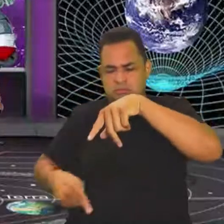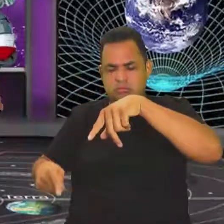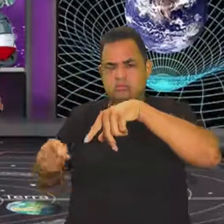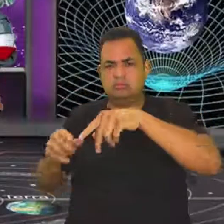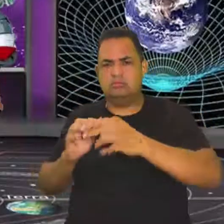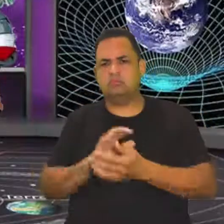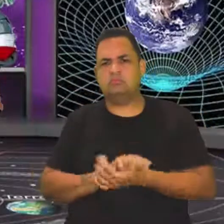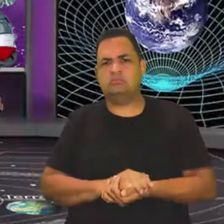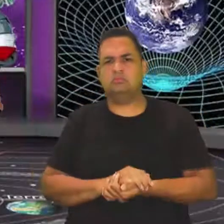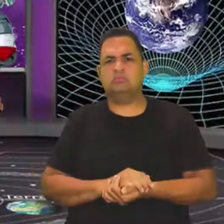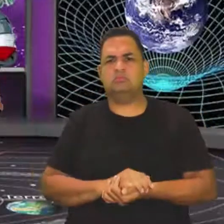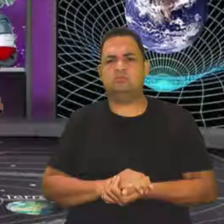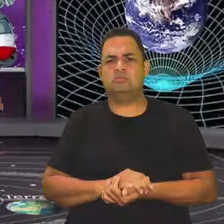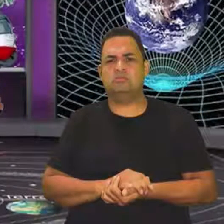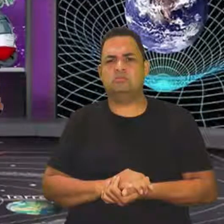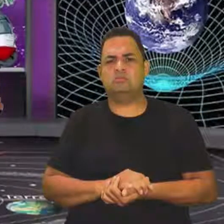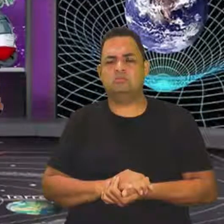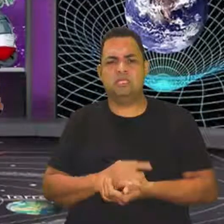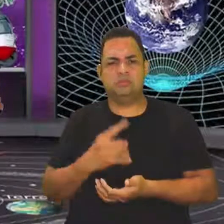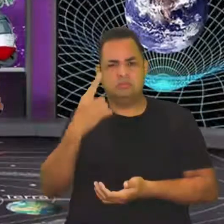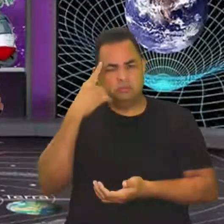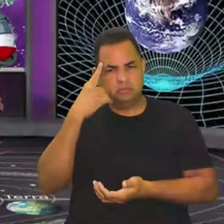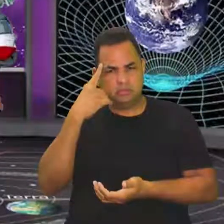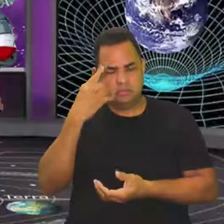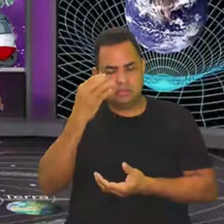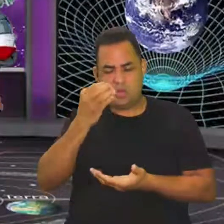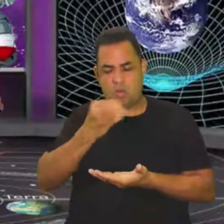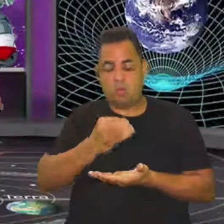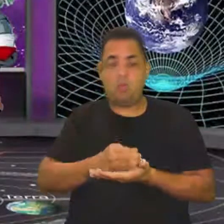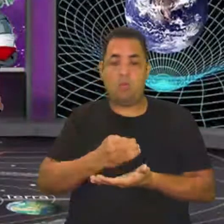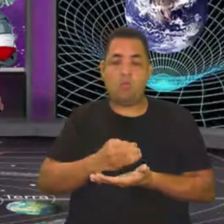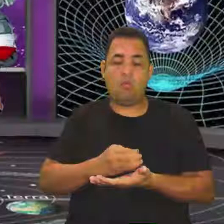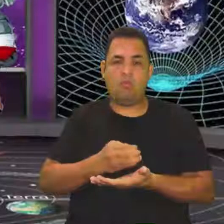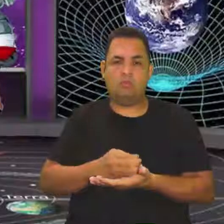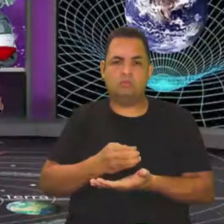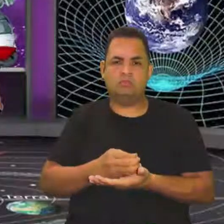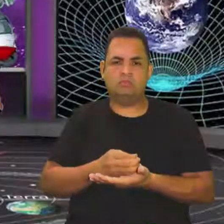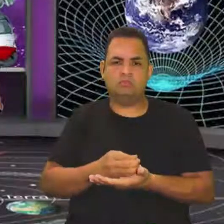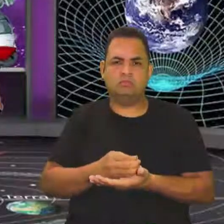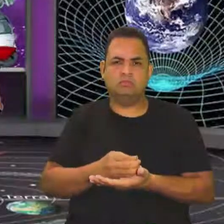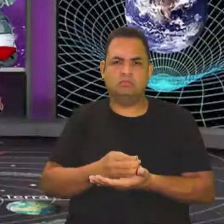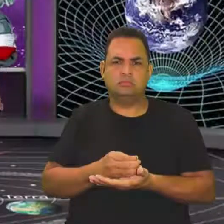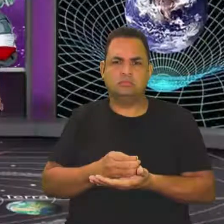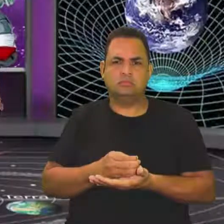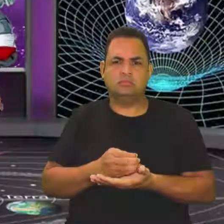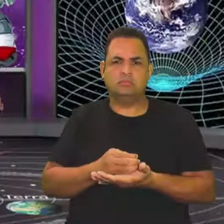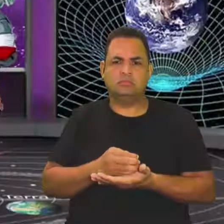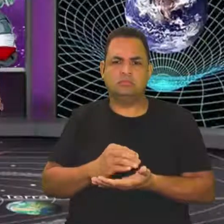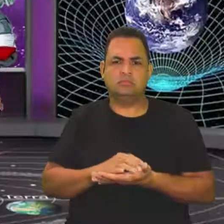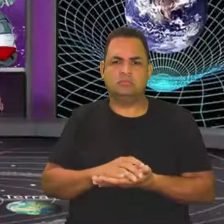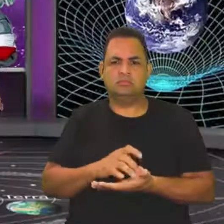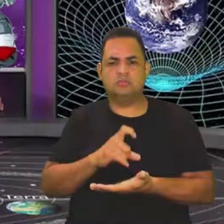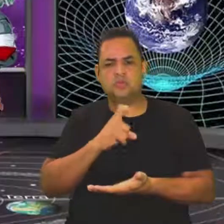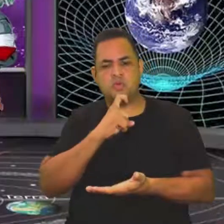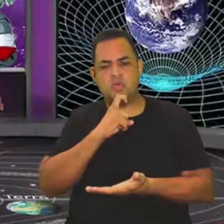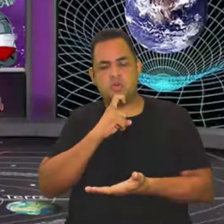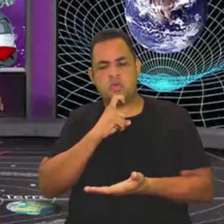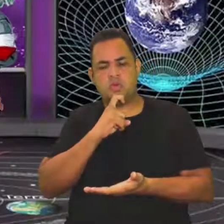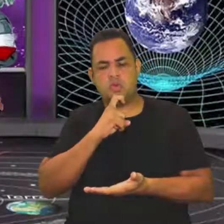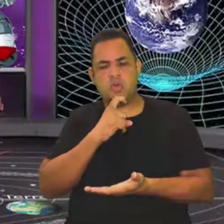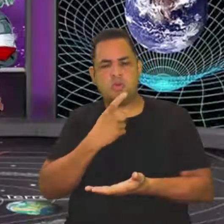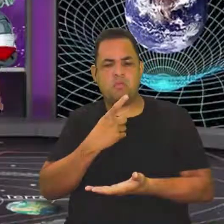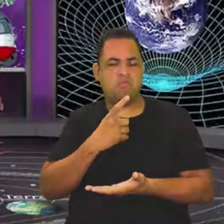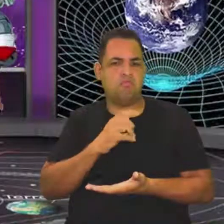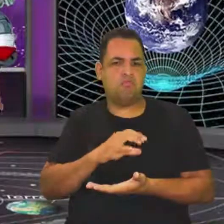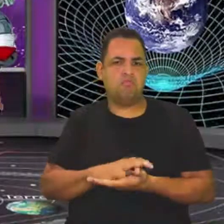pensar em chegar com um copo com água, aí você pode estar com ele gelado ou água quente, né? Você pensar